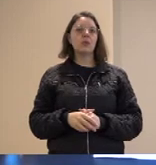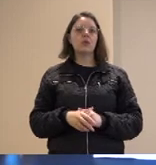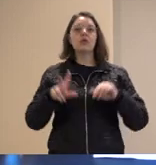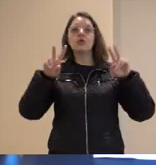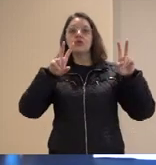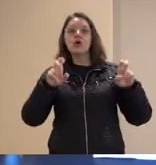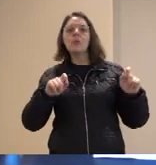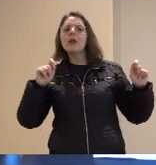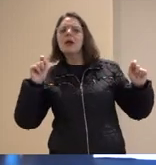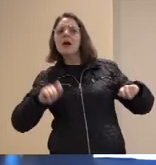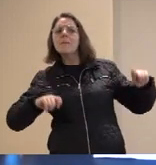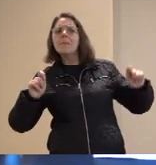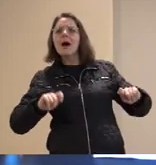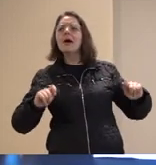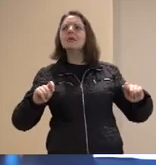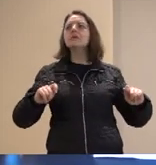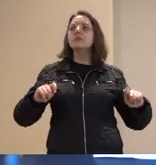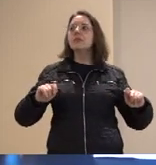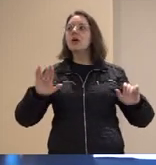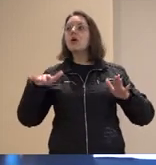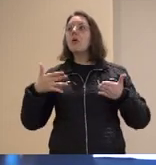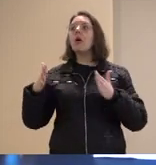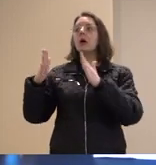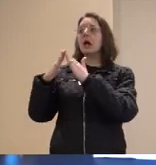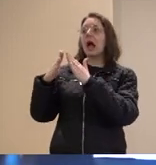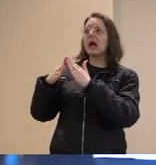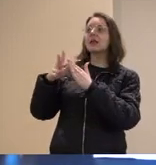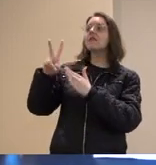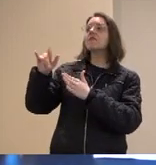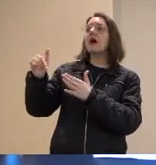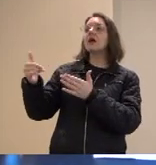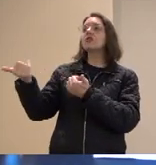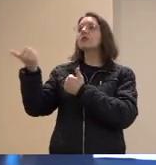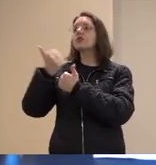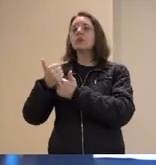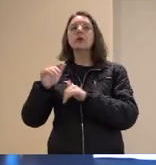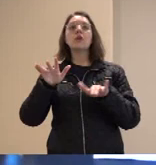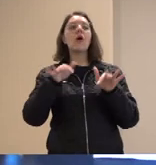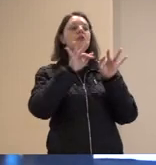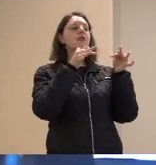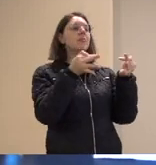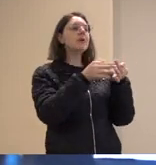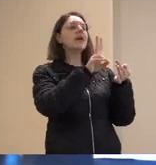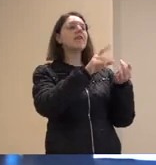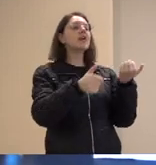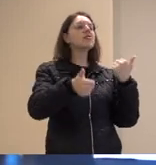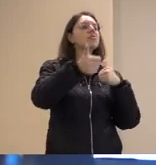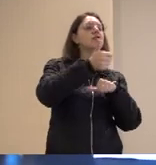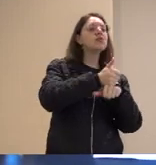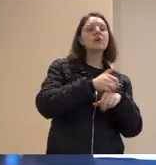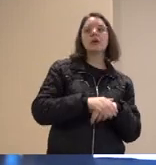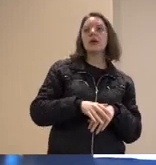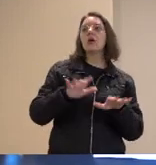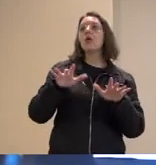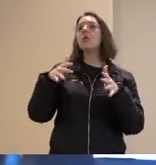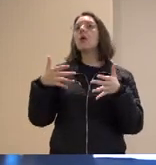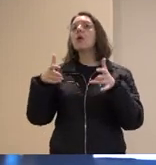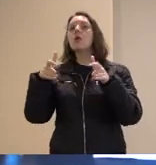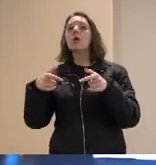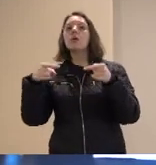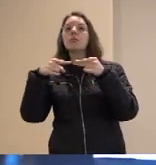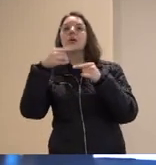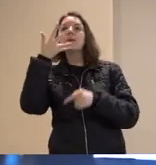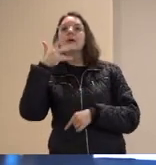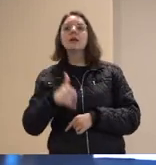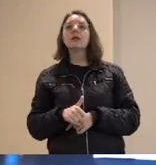capacidades. Qual é a casa, ou qual é a família, qual é o local que a criança vai ficar? mais adequado, onde que